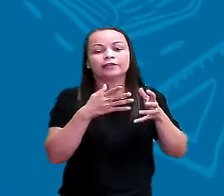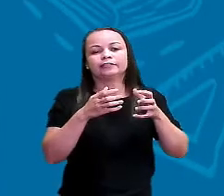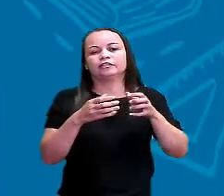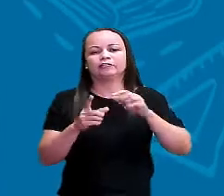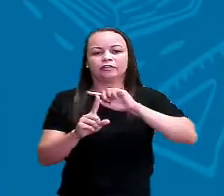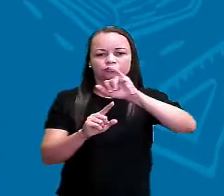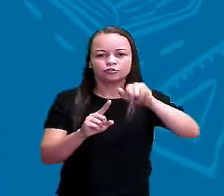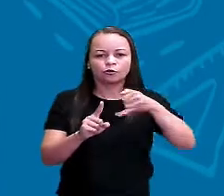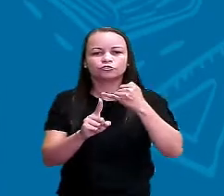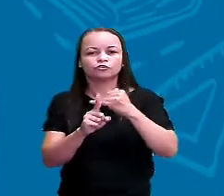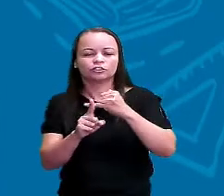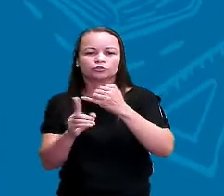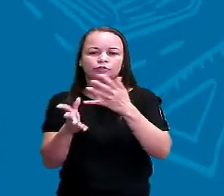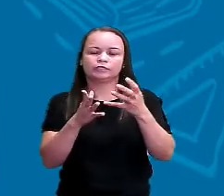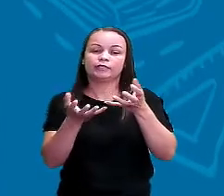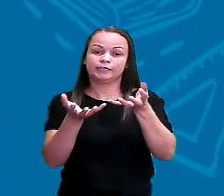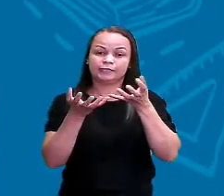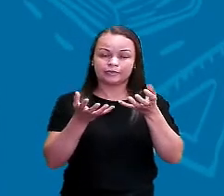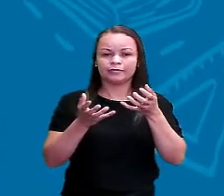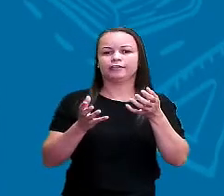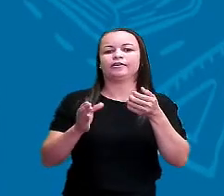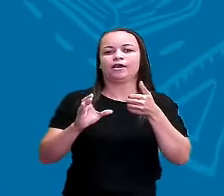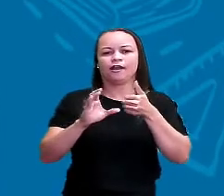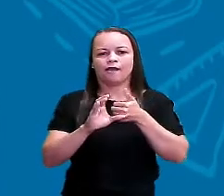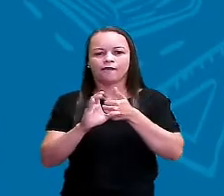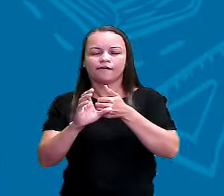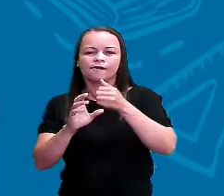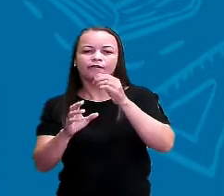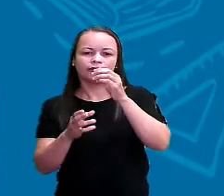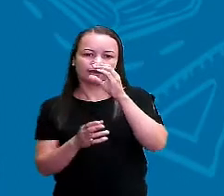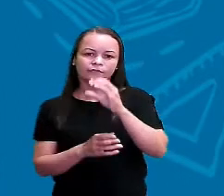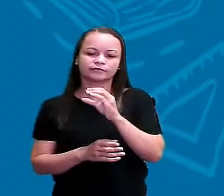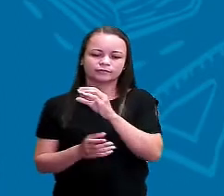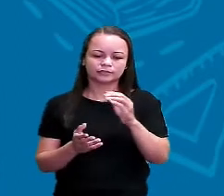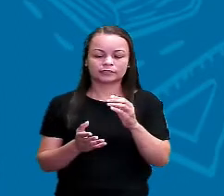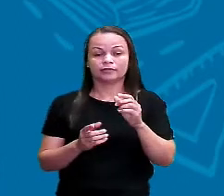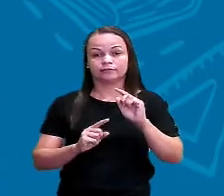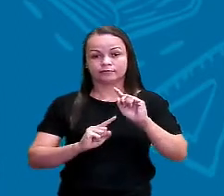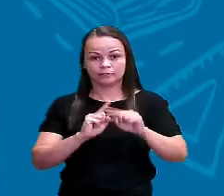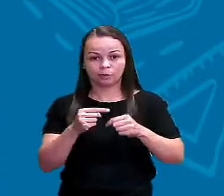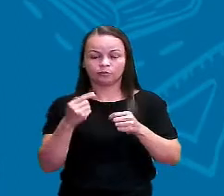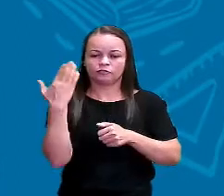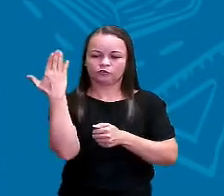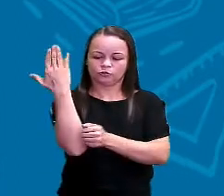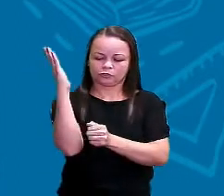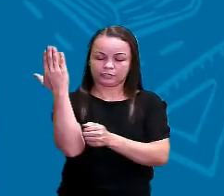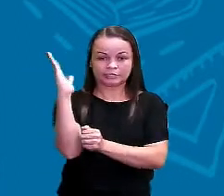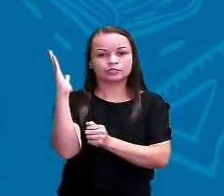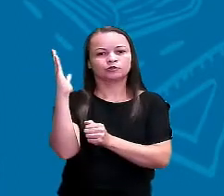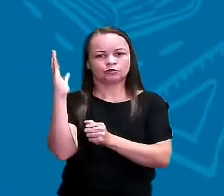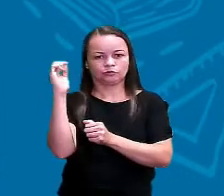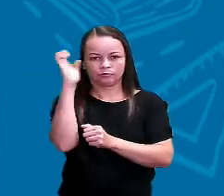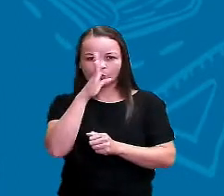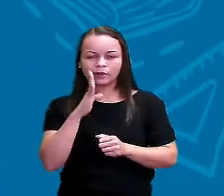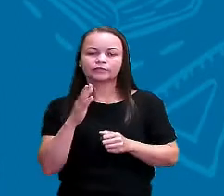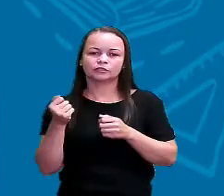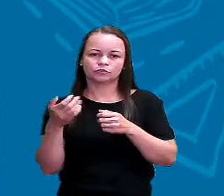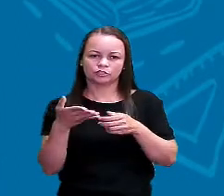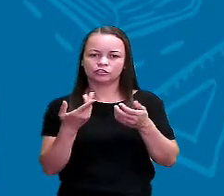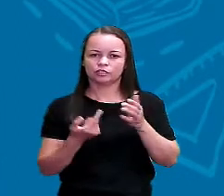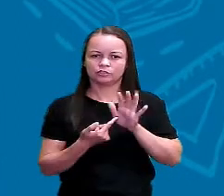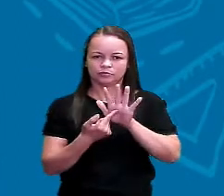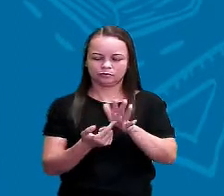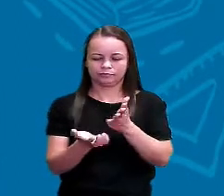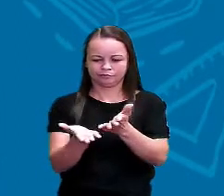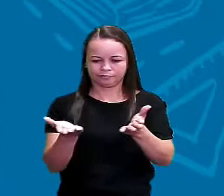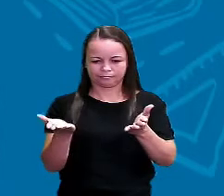jesuítas que queriam catequizá-los, né? E teve o ciclo do pau-brasil, que é esse que a gente acabou de falar, tá bom?